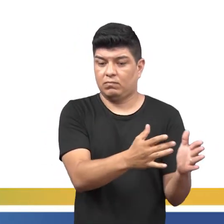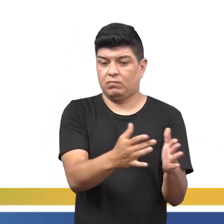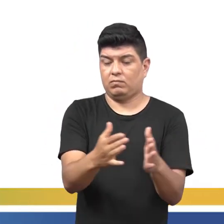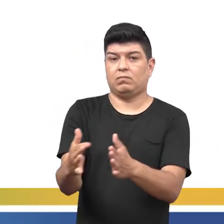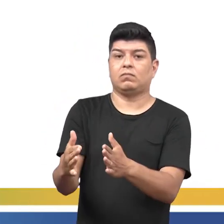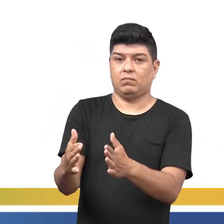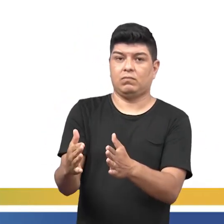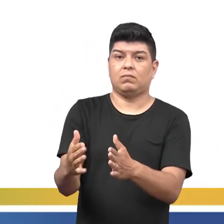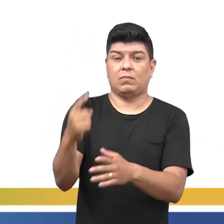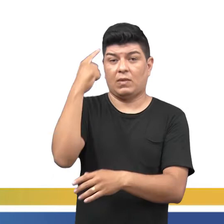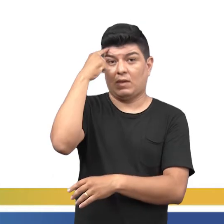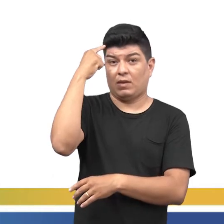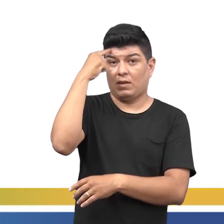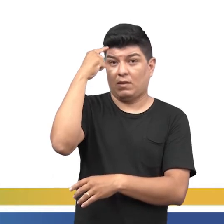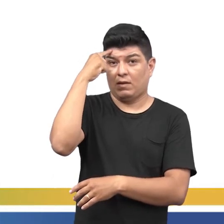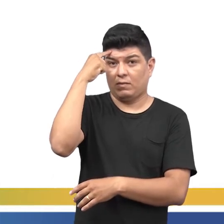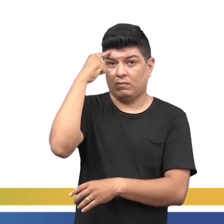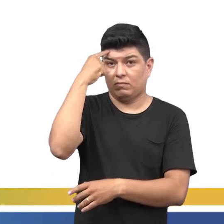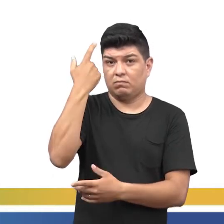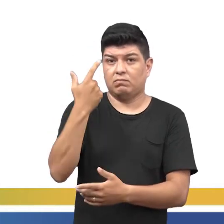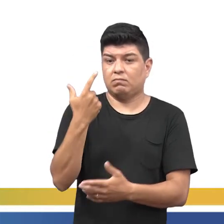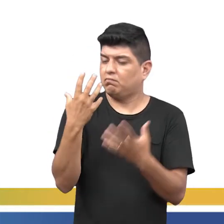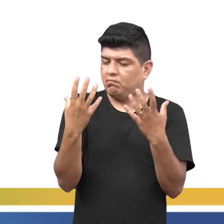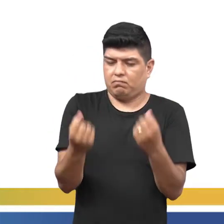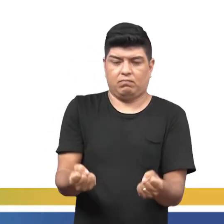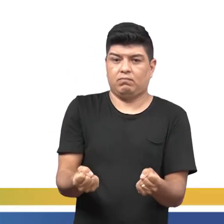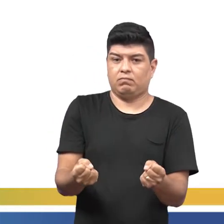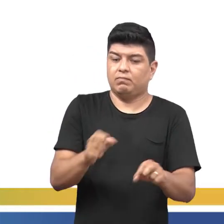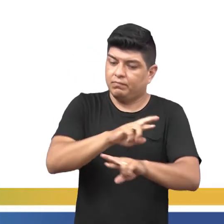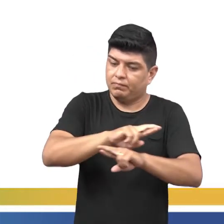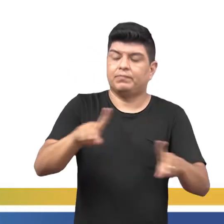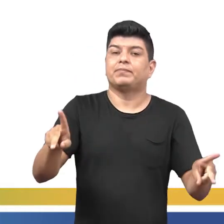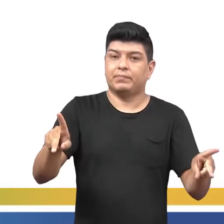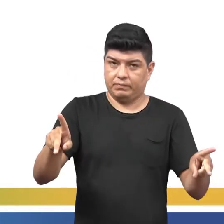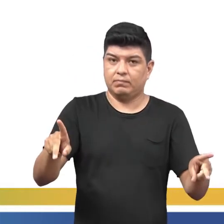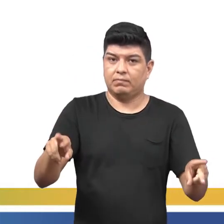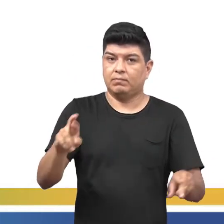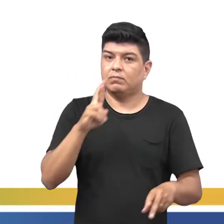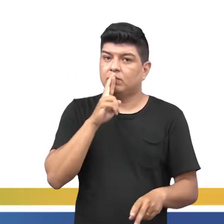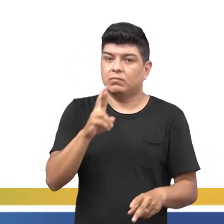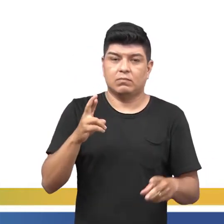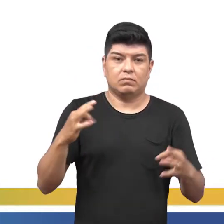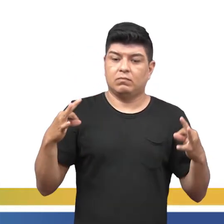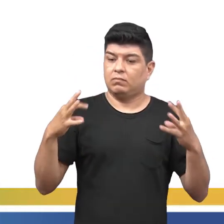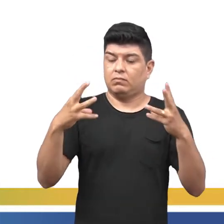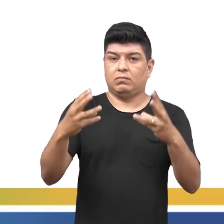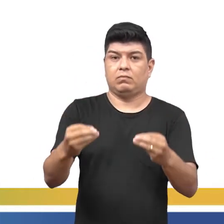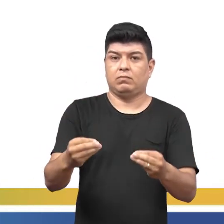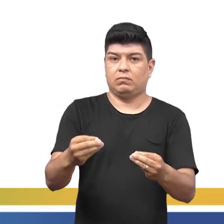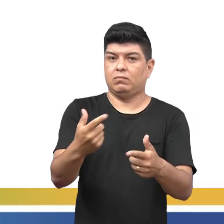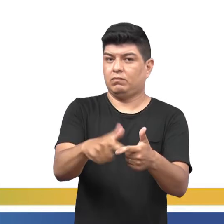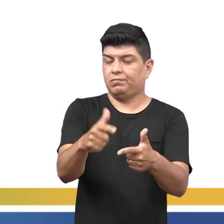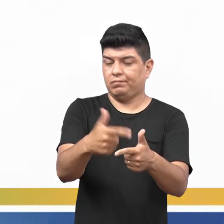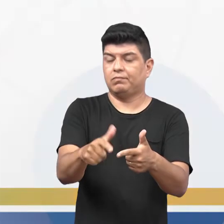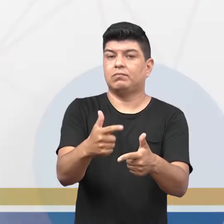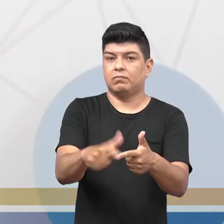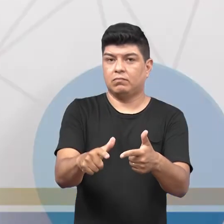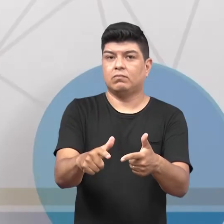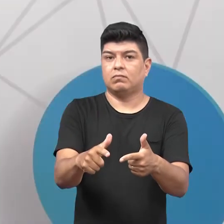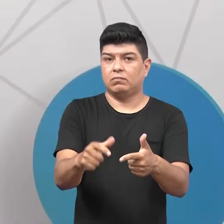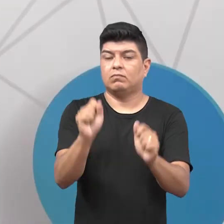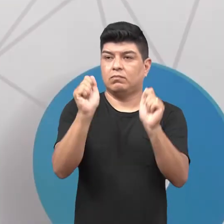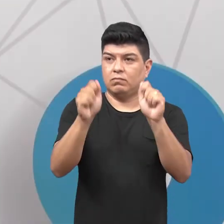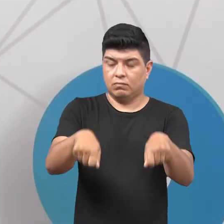antropológico. Então é um pensamento que não admite as contradições, que quer resolver os problemas das contradições para que